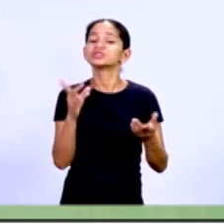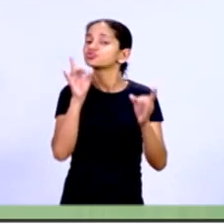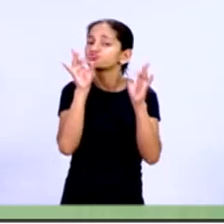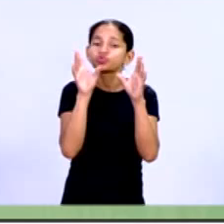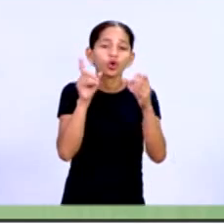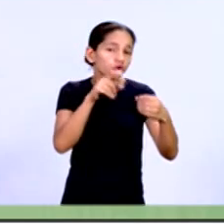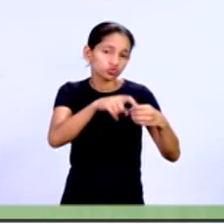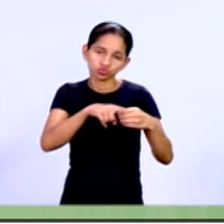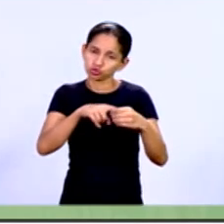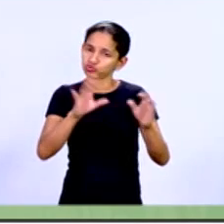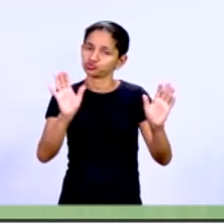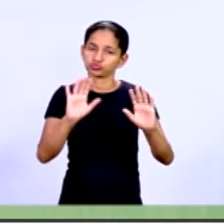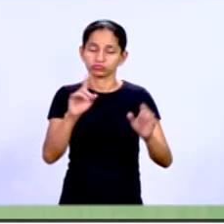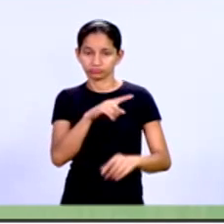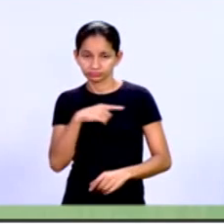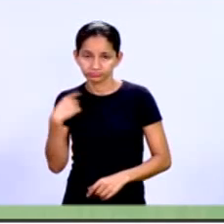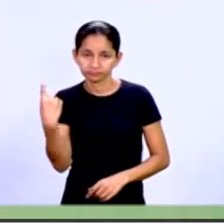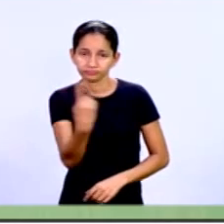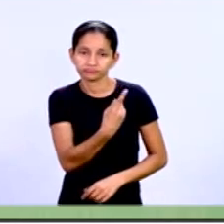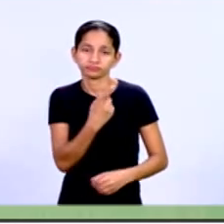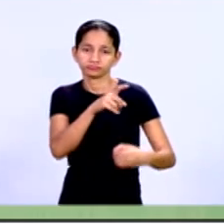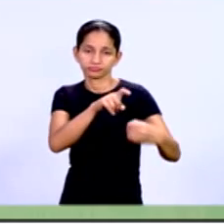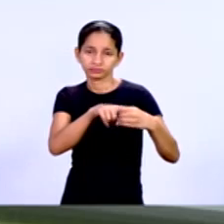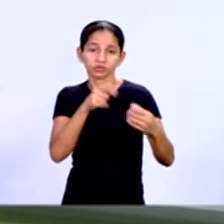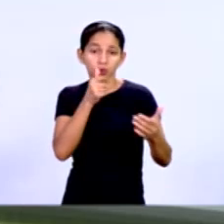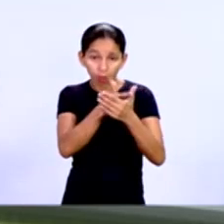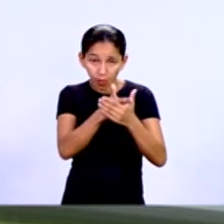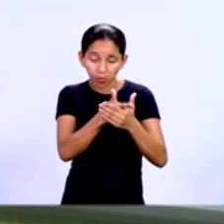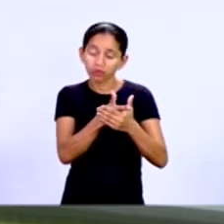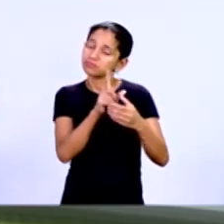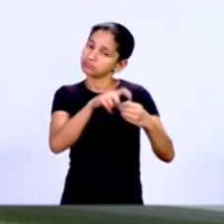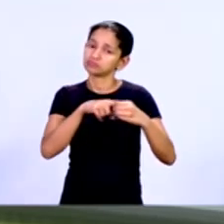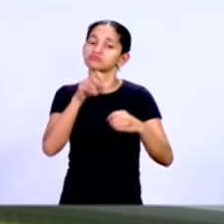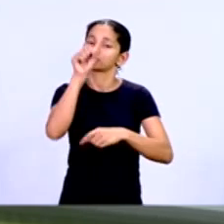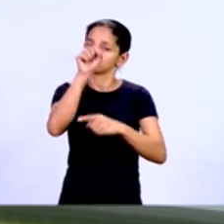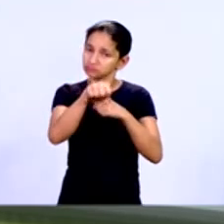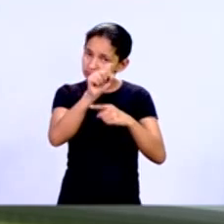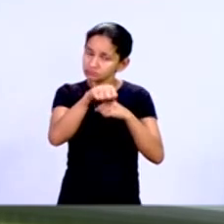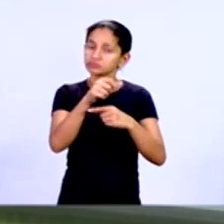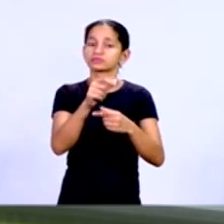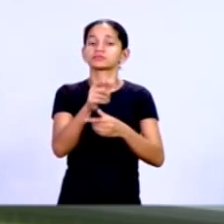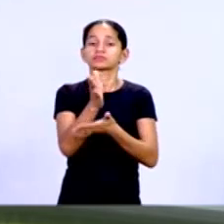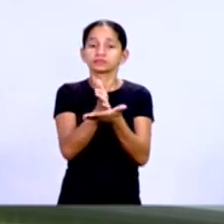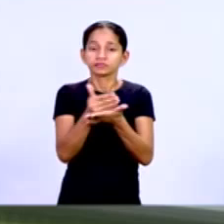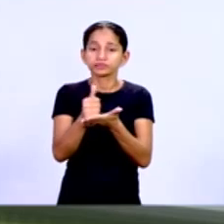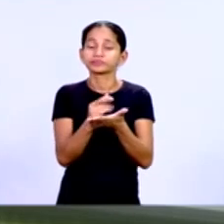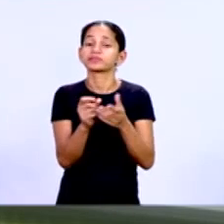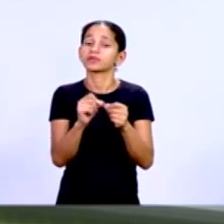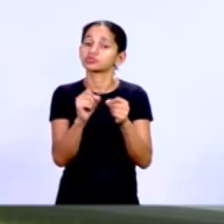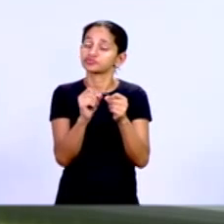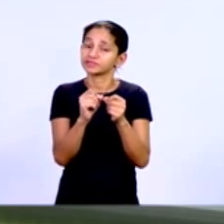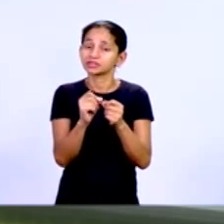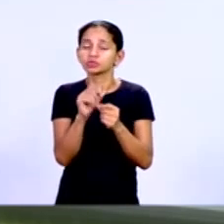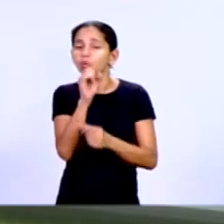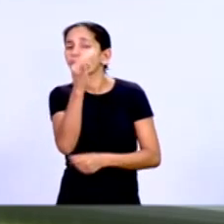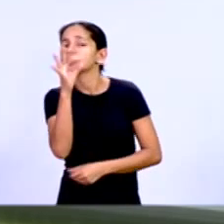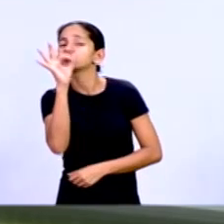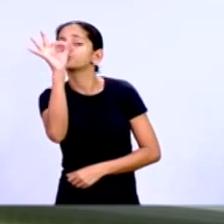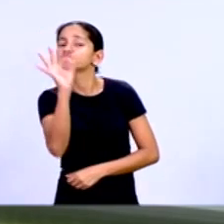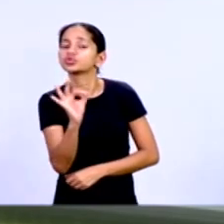sócios. Então você que adquire ações de uma empresa, você passa a ser sócio. Você está comprando cotas de participação da empresa,